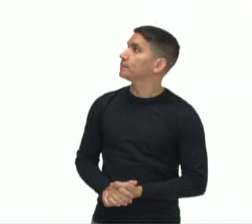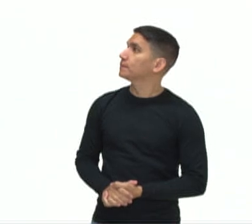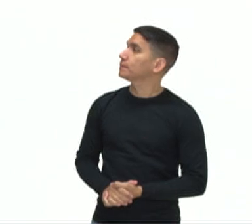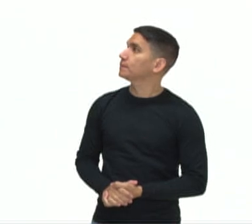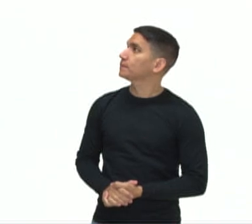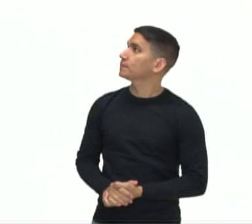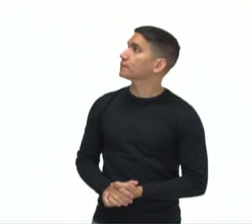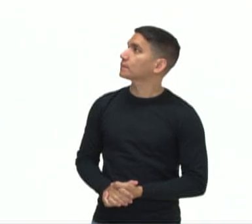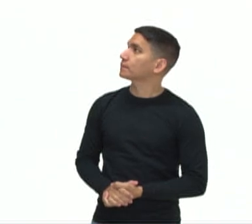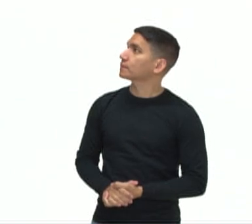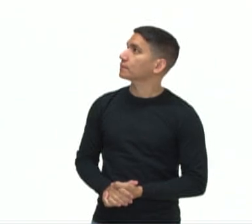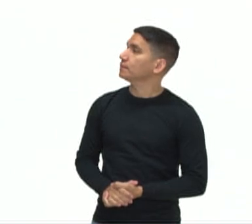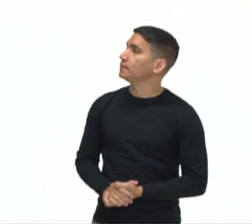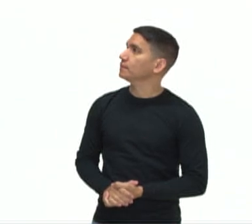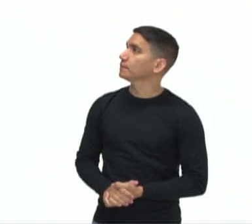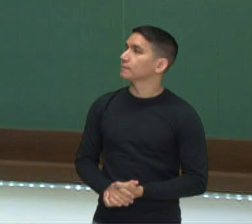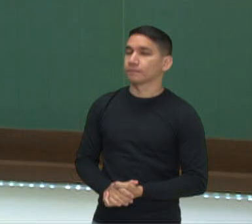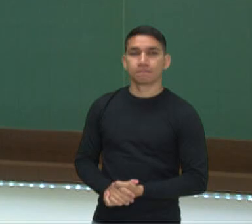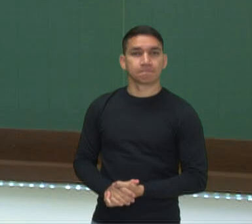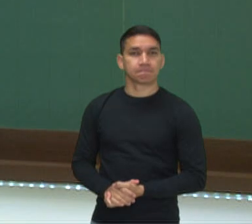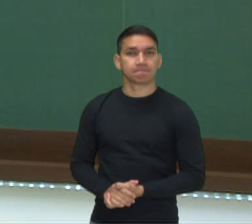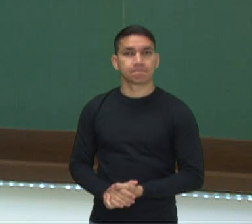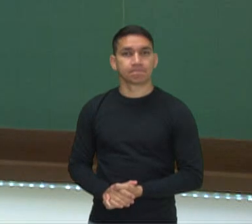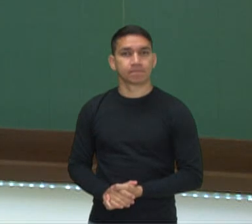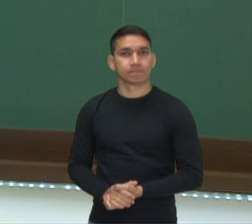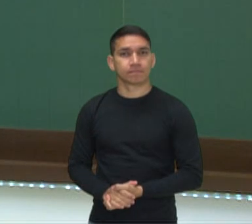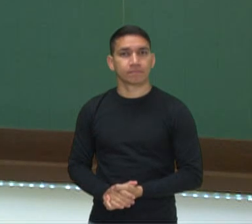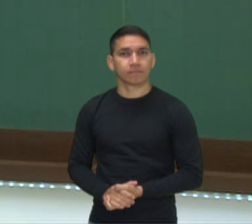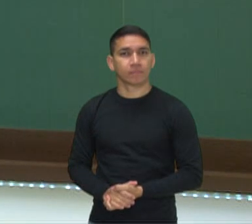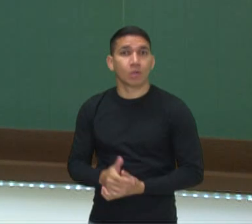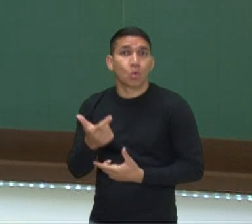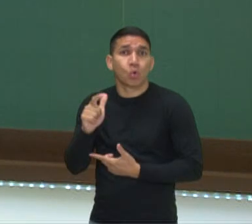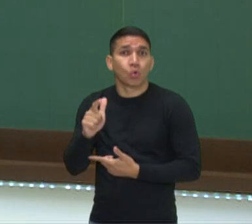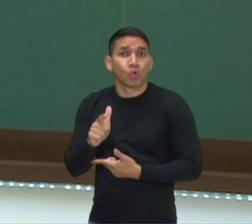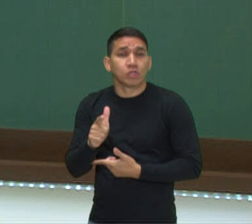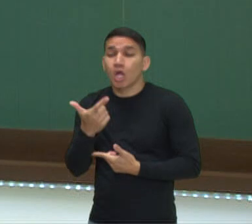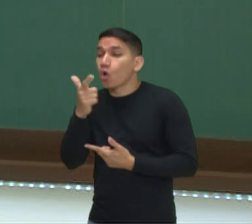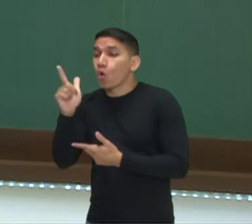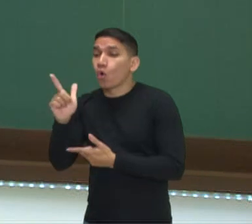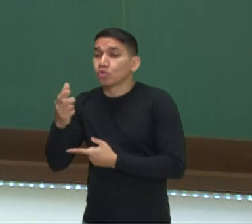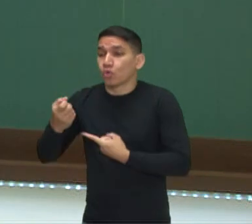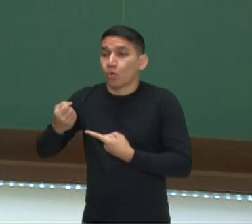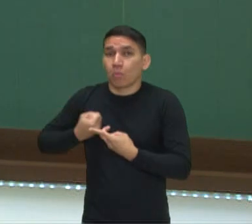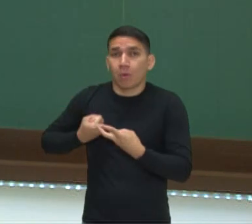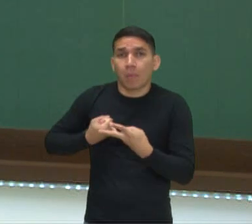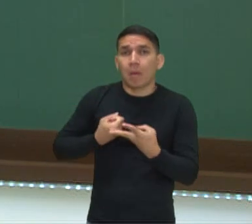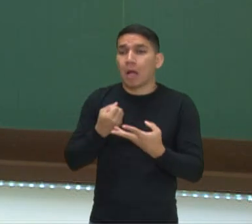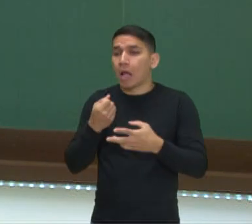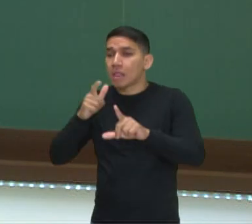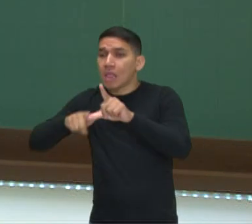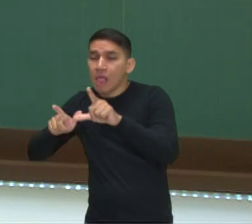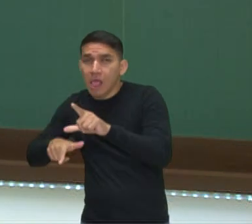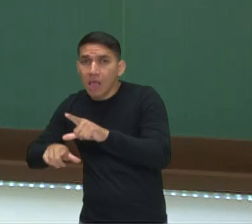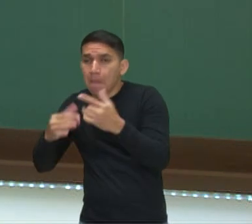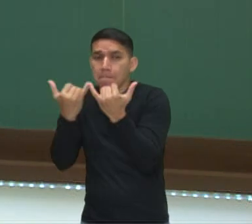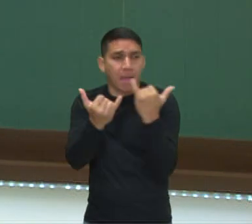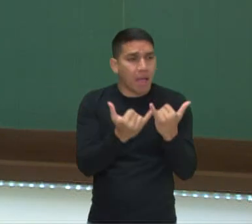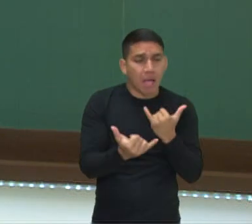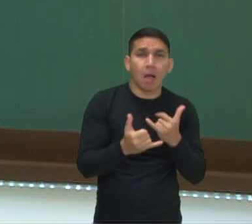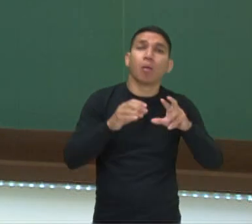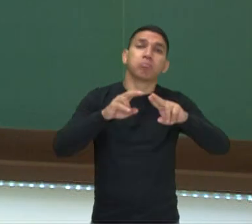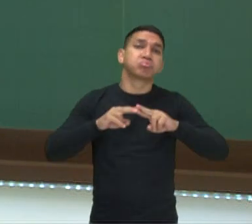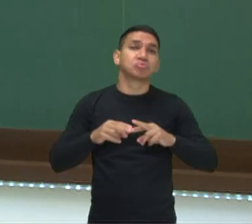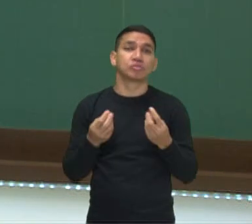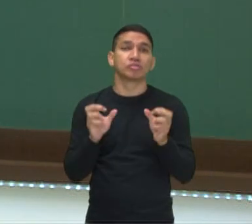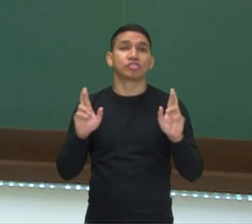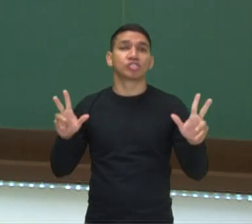6AC mais 15AD. Não temos termos semelhantes, porque a parte literal desses monômios